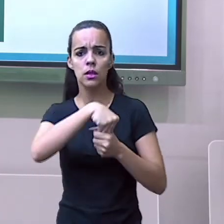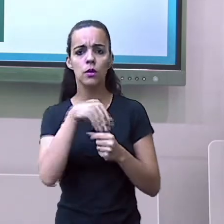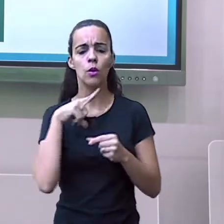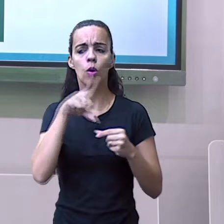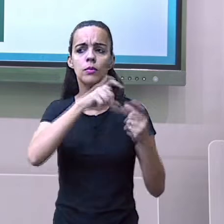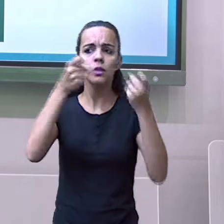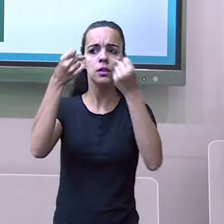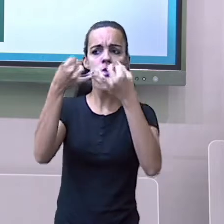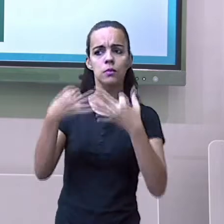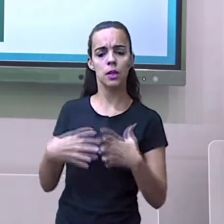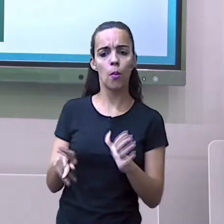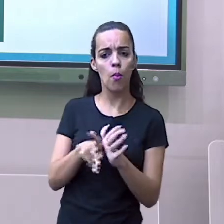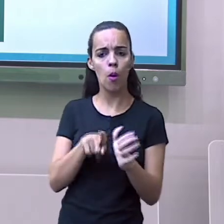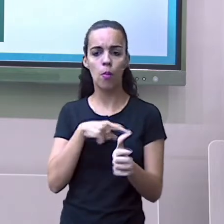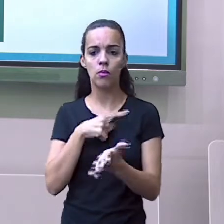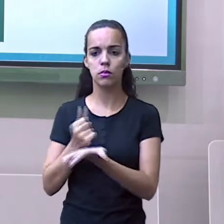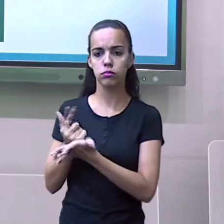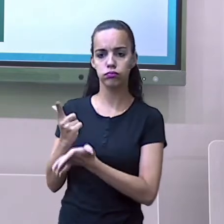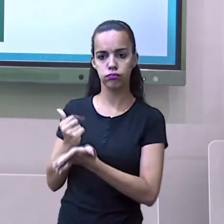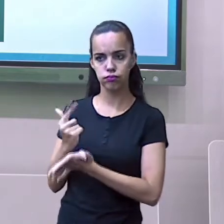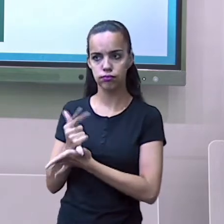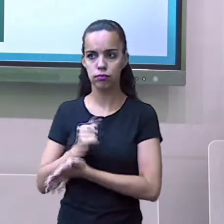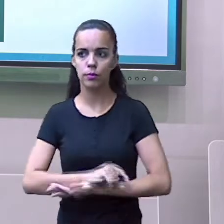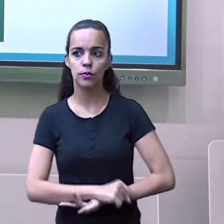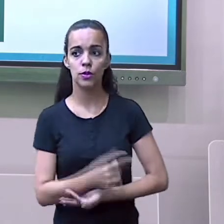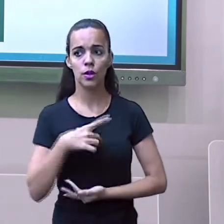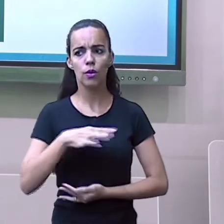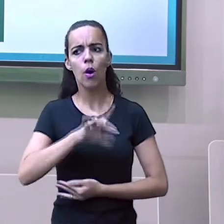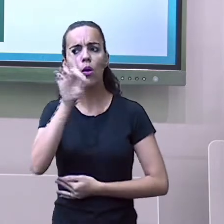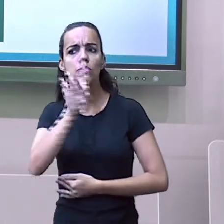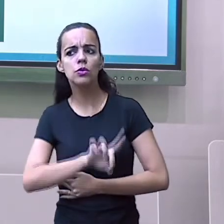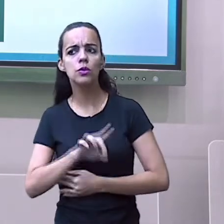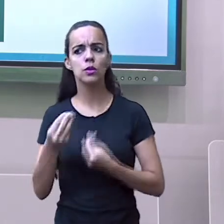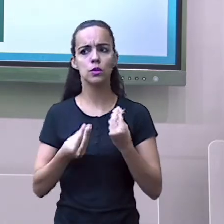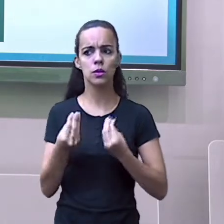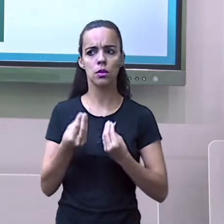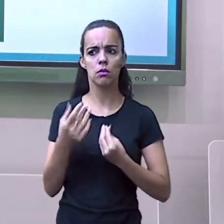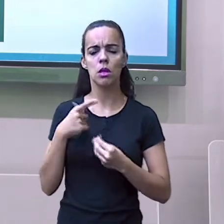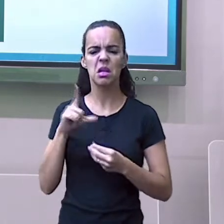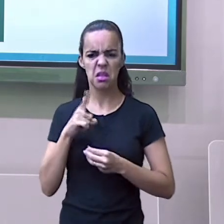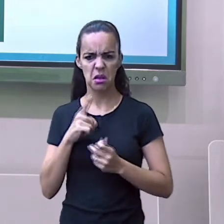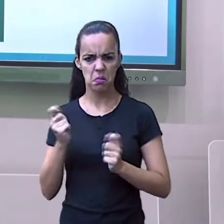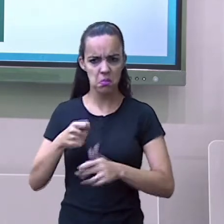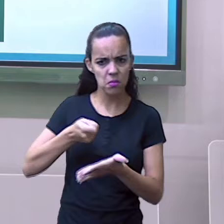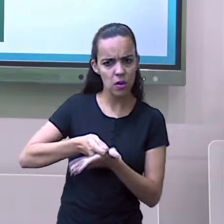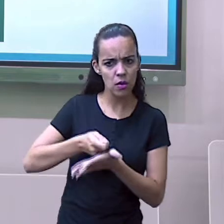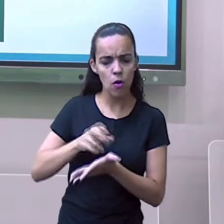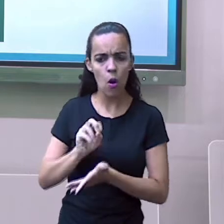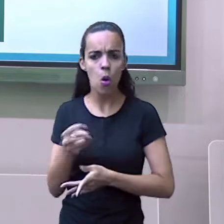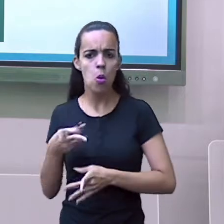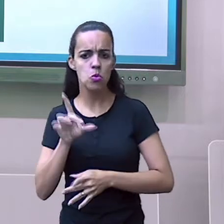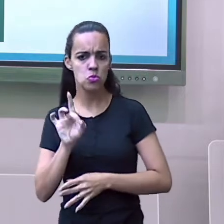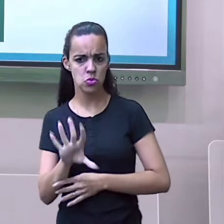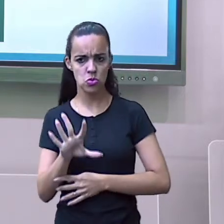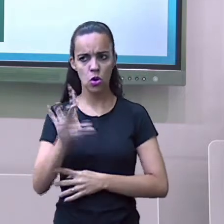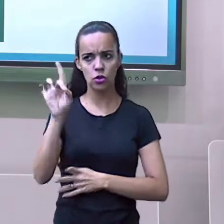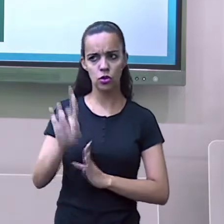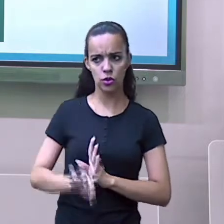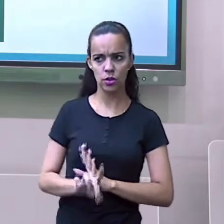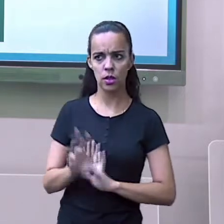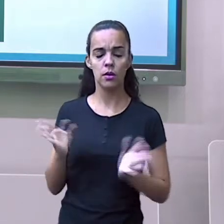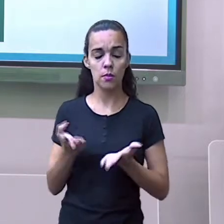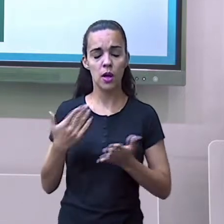consumidor? Será que o consumidor só possui direitos ou também tem deveres? Para